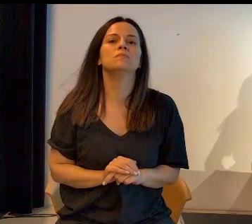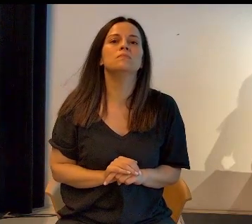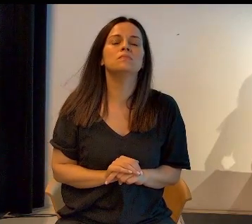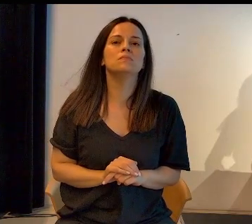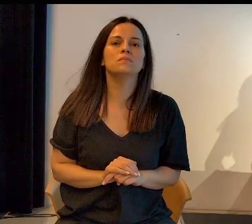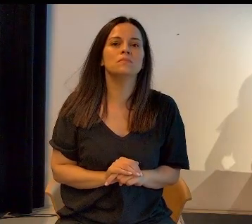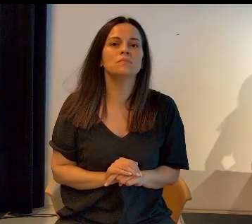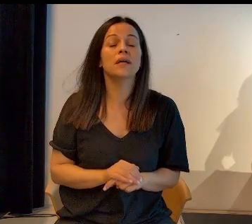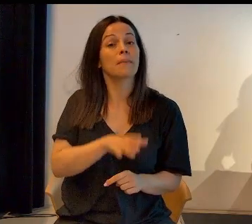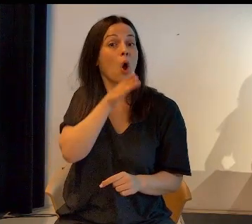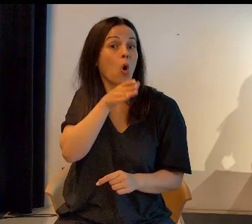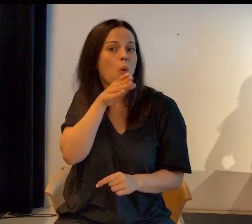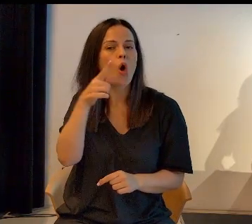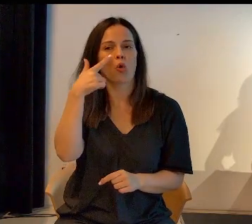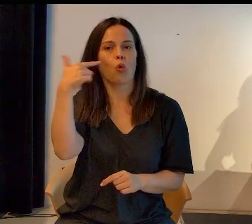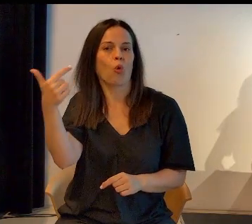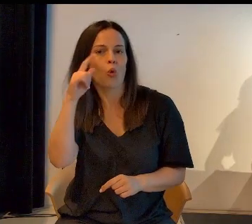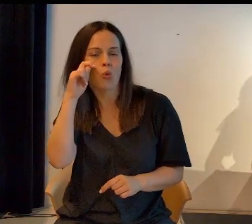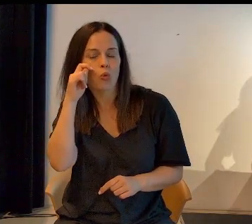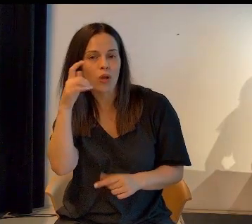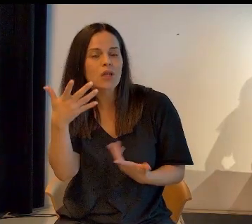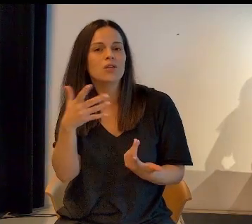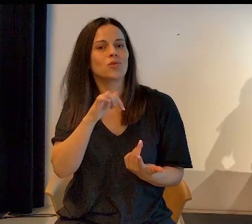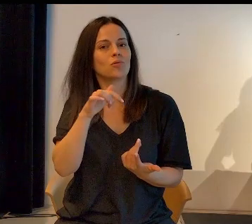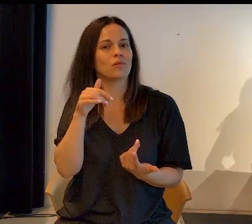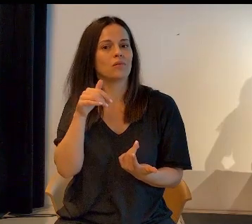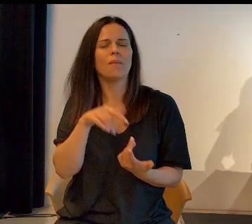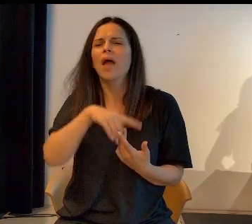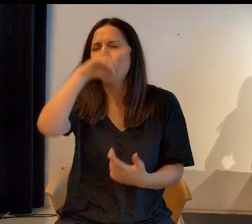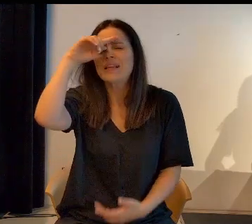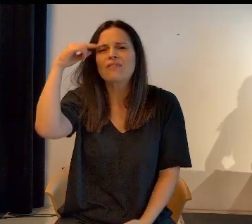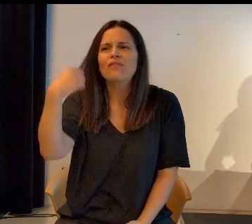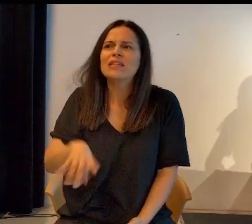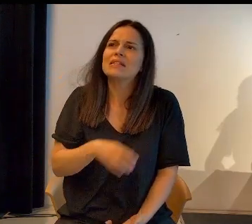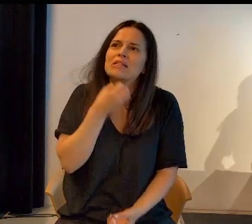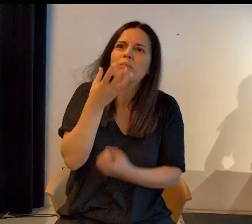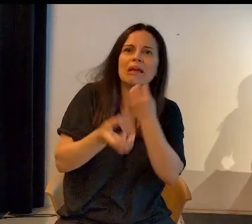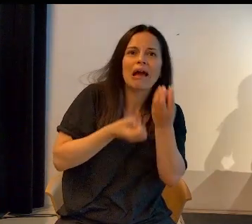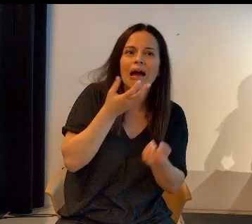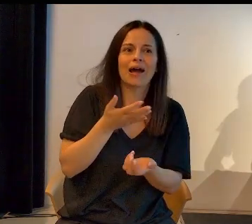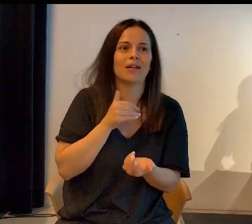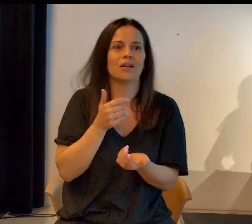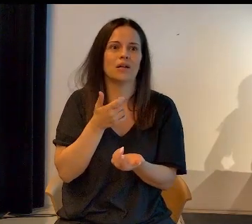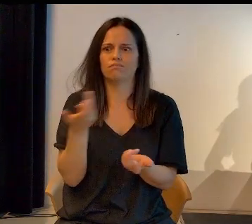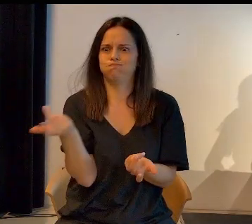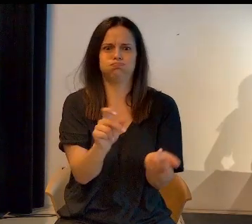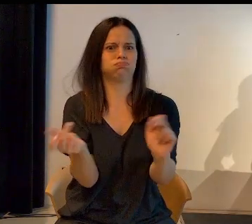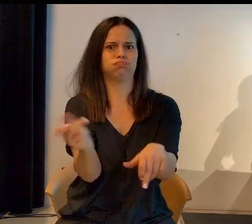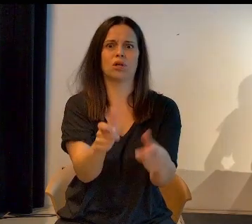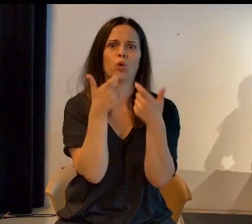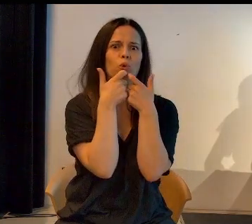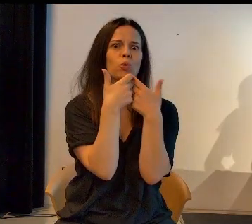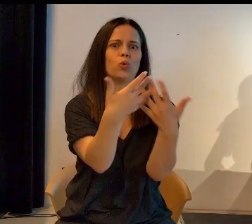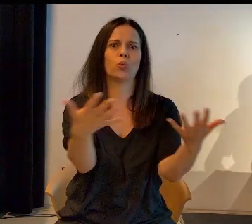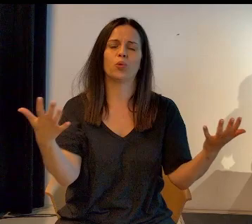Mais um comboio turístico, até tenho, é difícil conseguir explicar tudo aquilo que vai acontecer. Portanto, eu